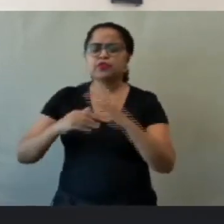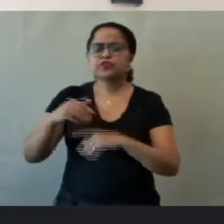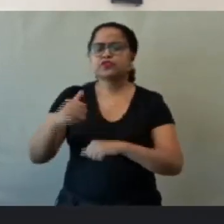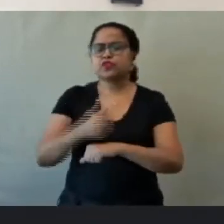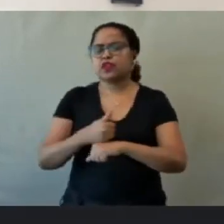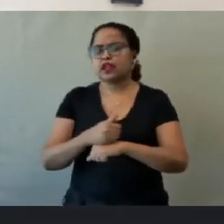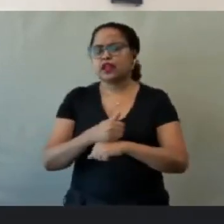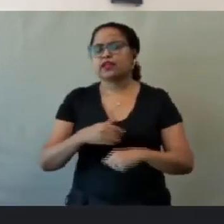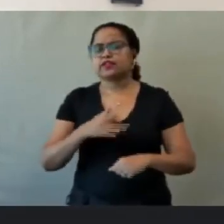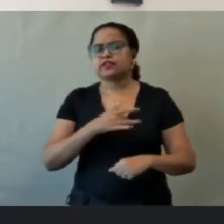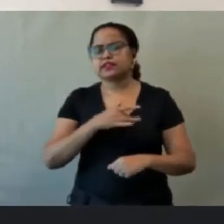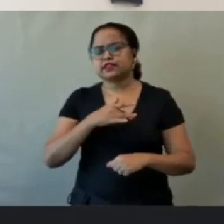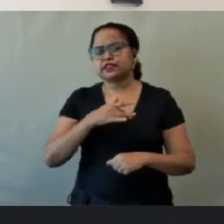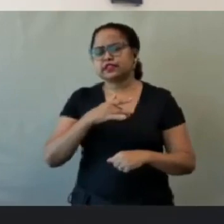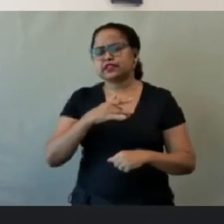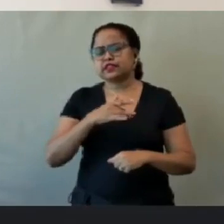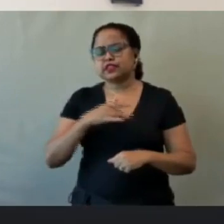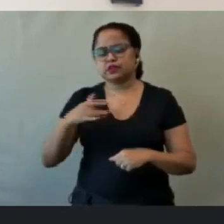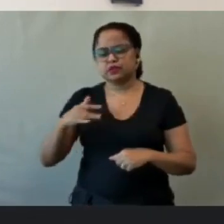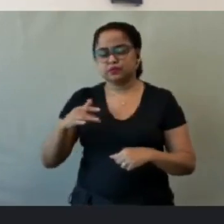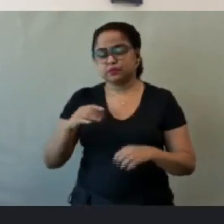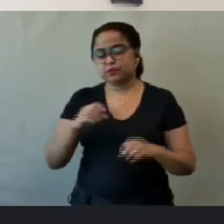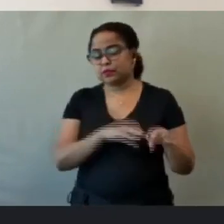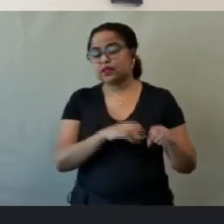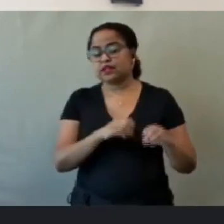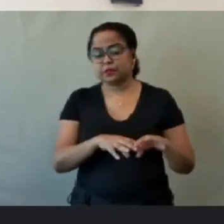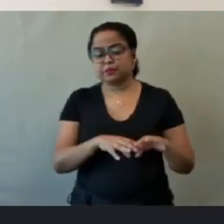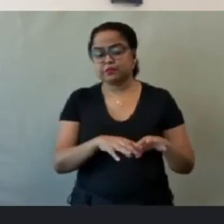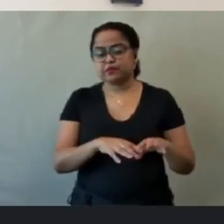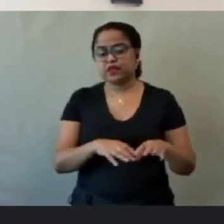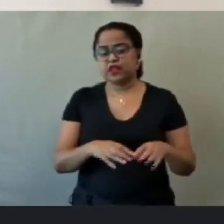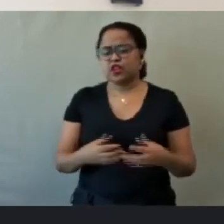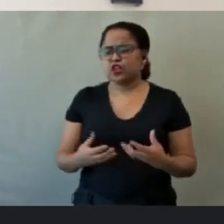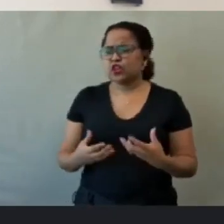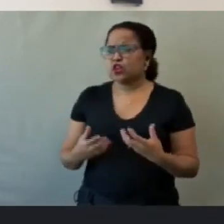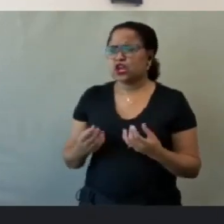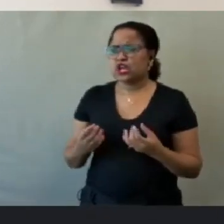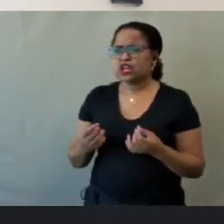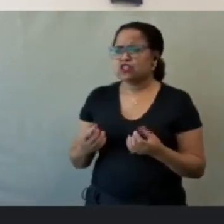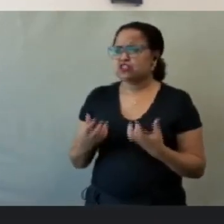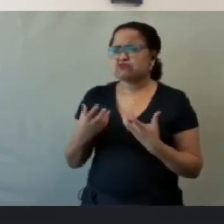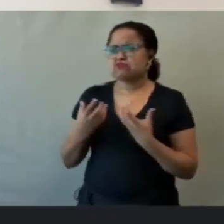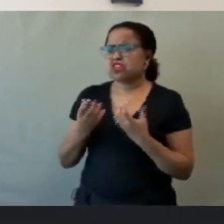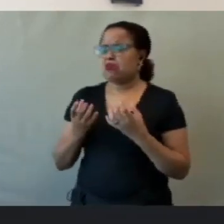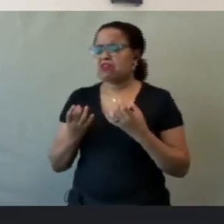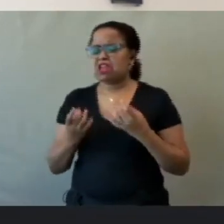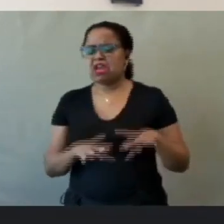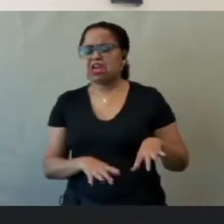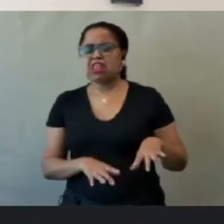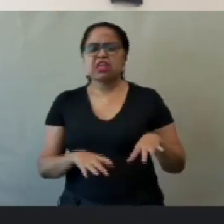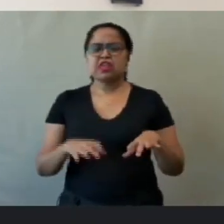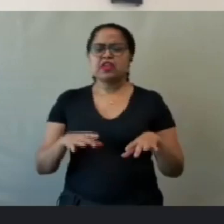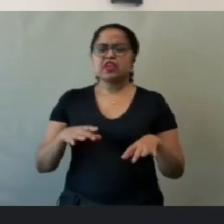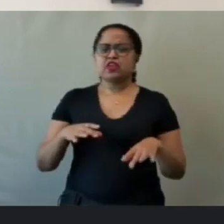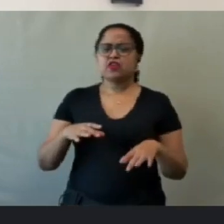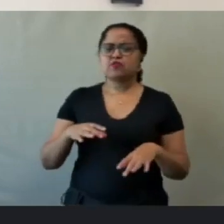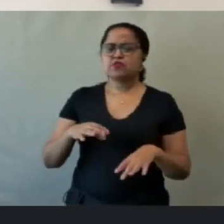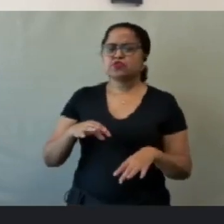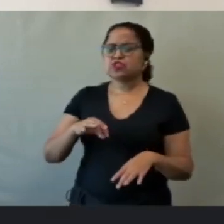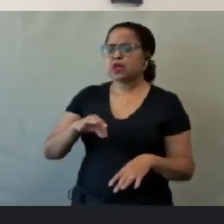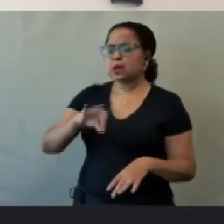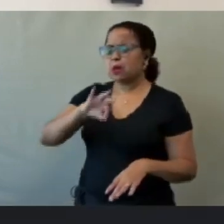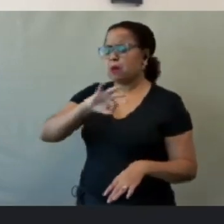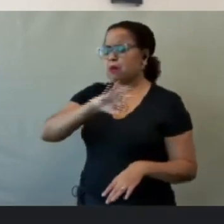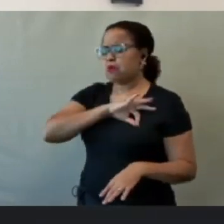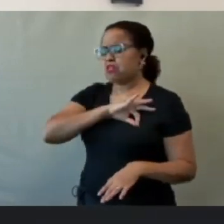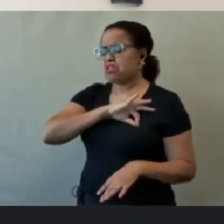pública, da segurança pública, mas cada um no seu lugar. Nós não queremos militares dentro das escolas e nós não queremos os psicólogos e os